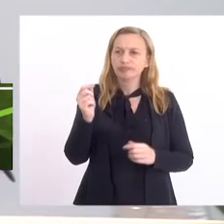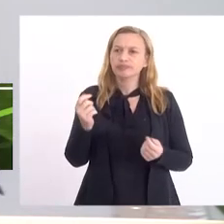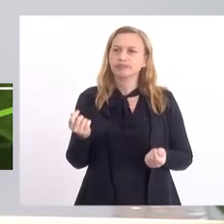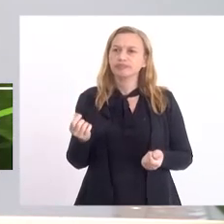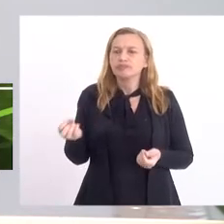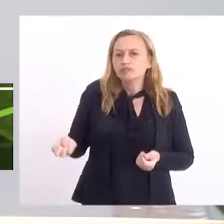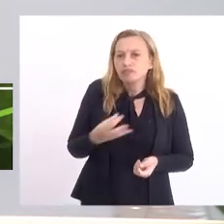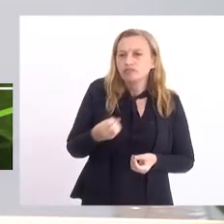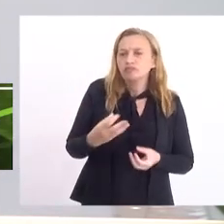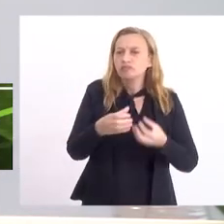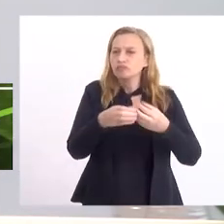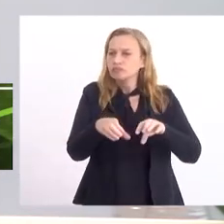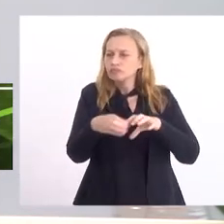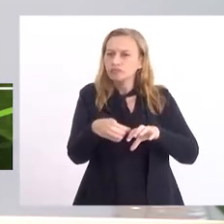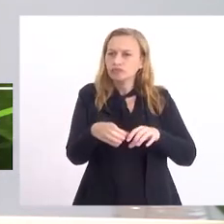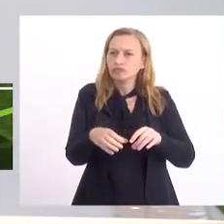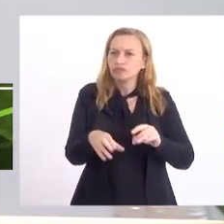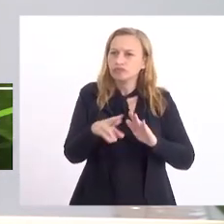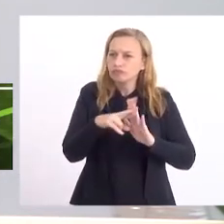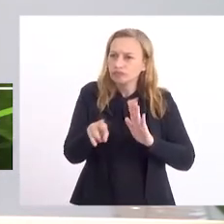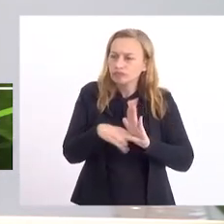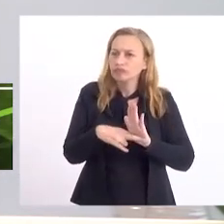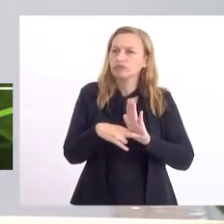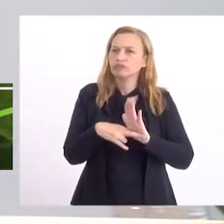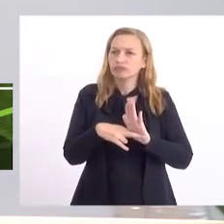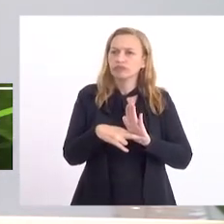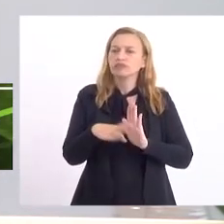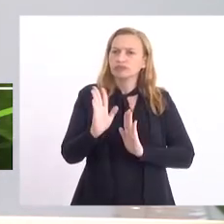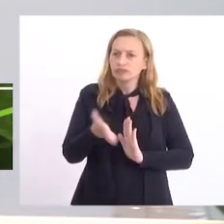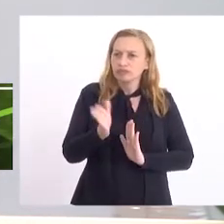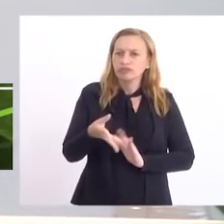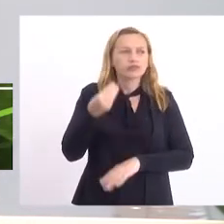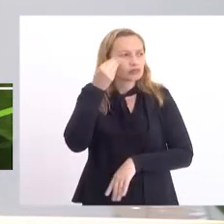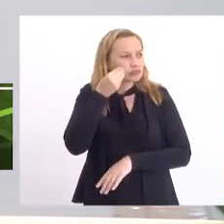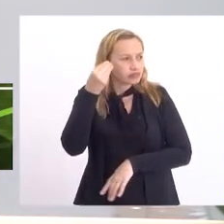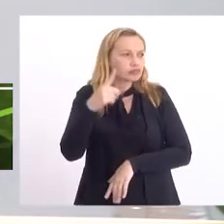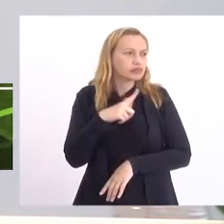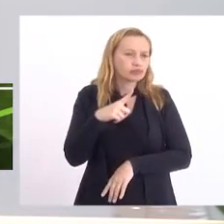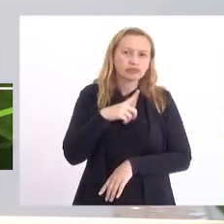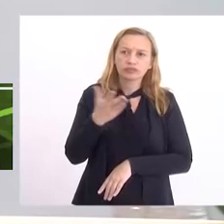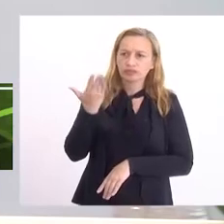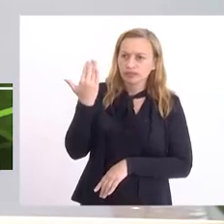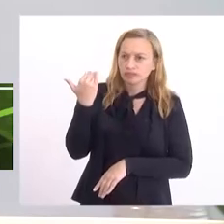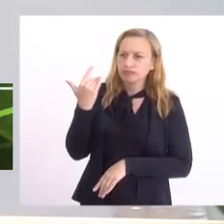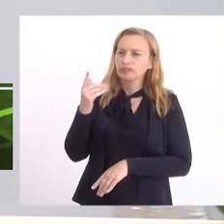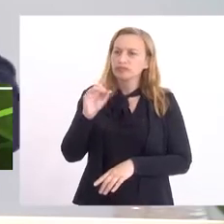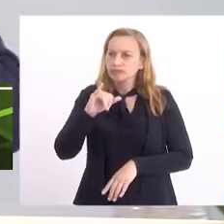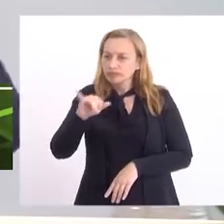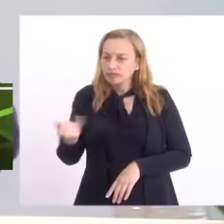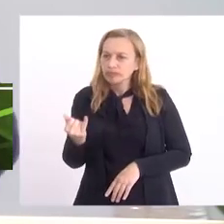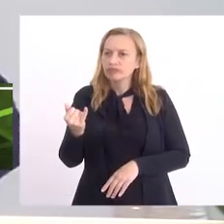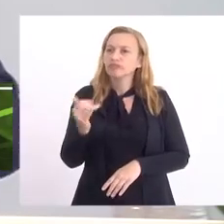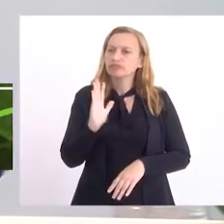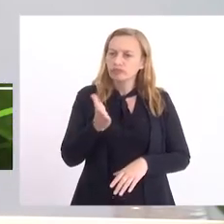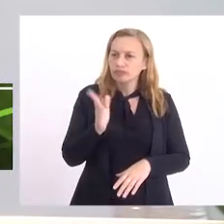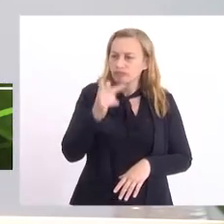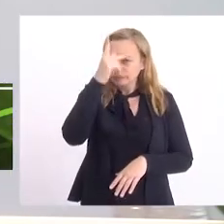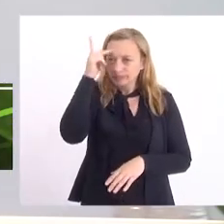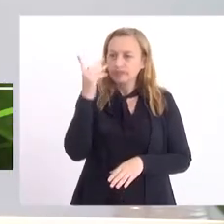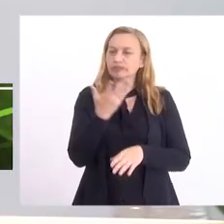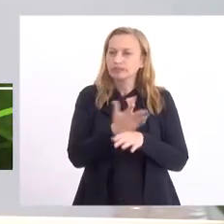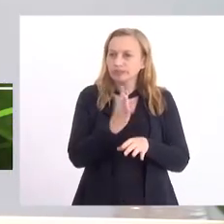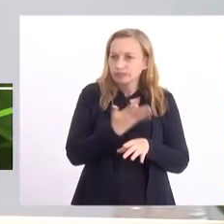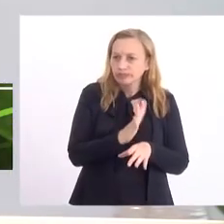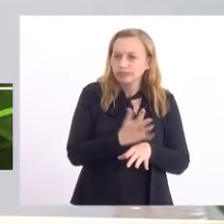do novo concurso, criar algum critério de pontuação para quem já teve a experiência anterior. Sim. Até para aproveitar uma mão de obra já treinada,